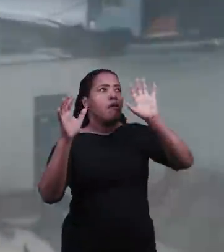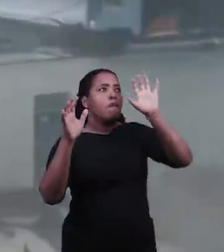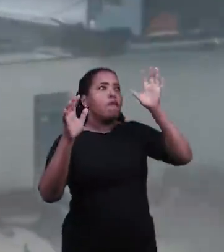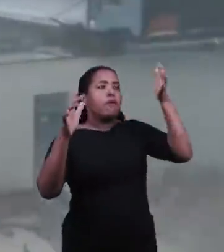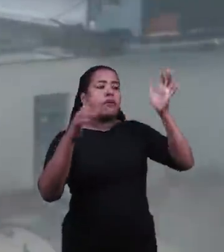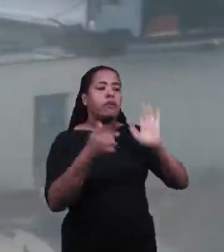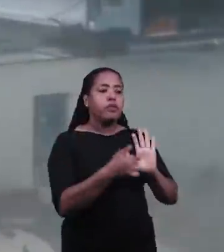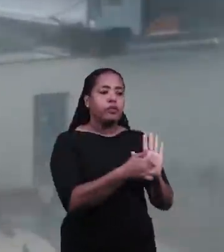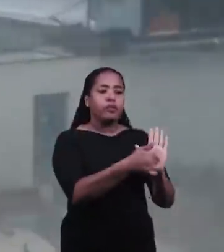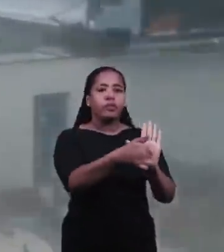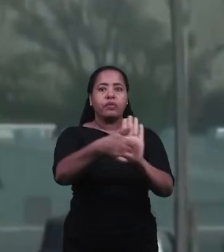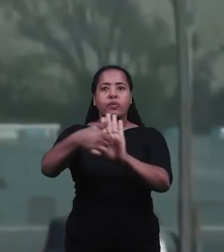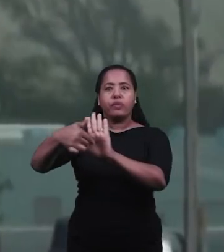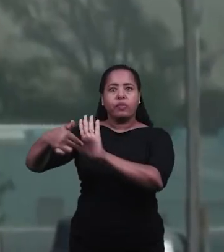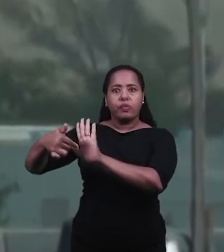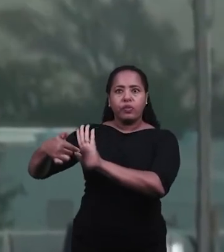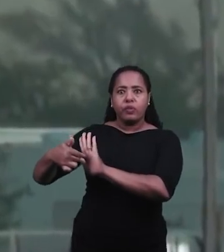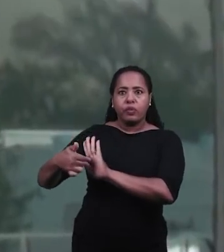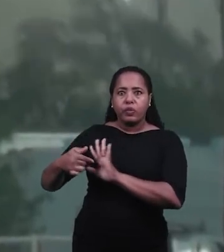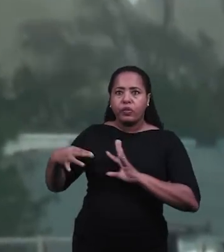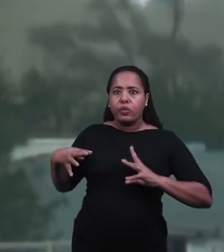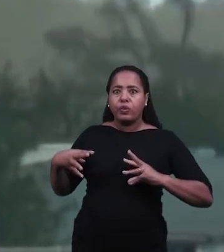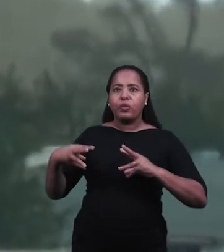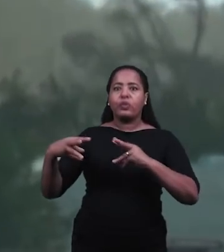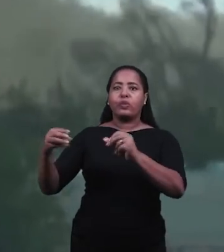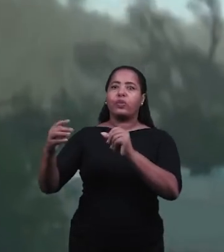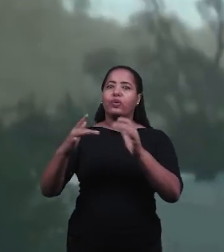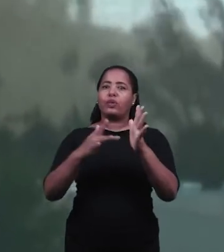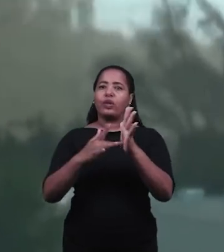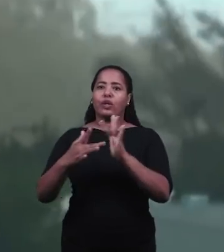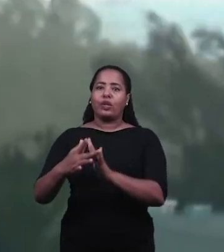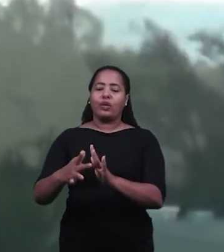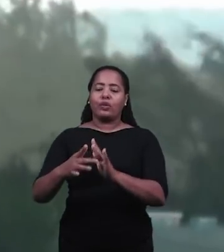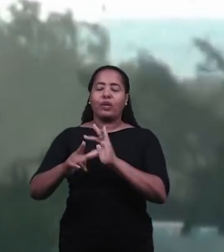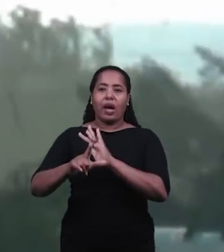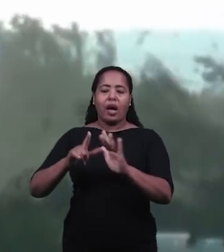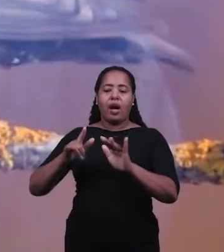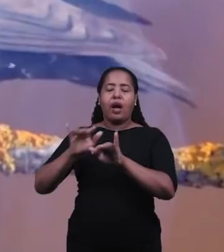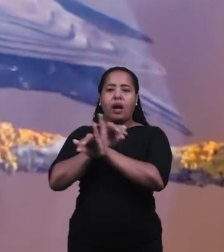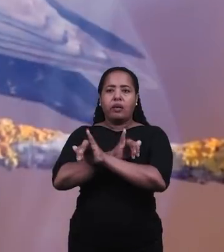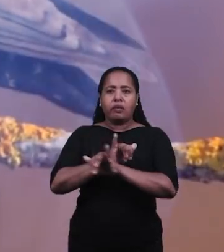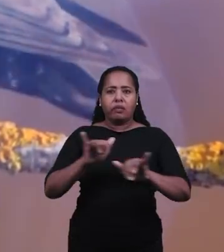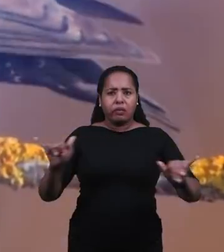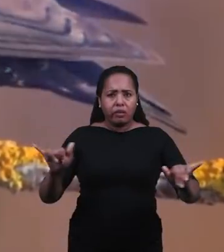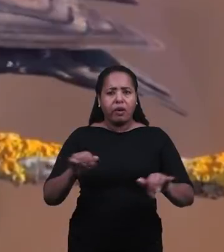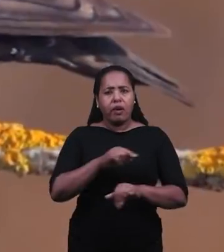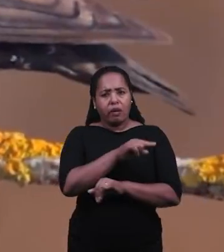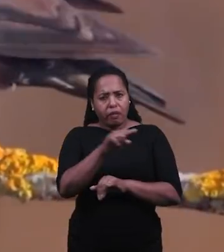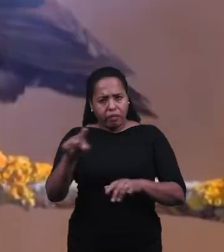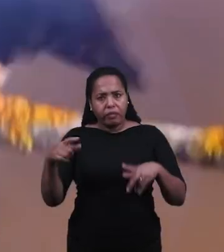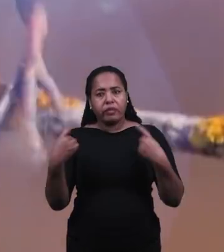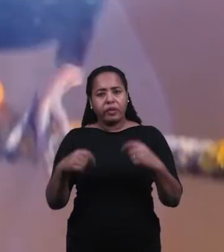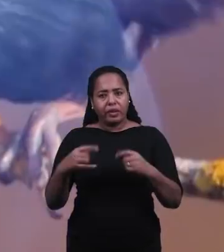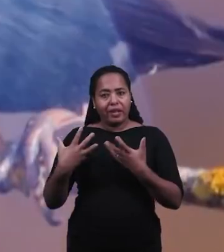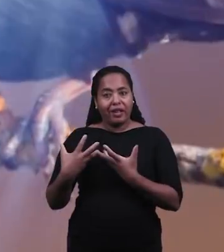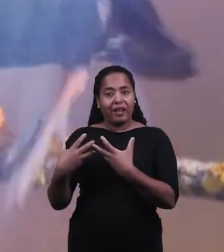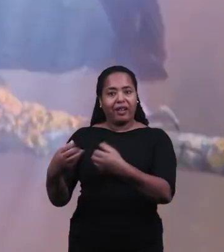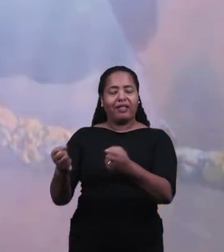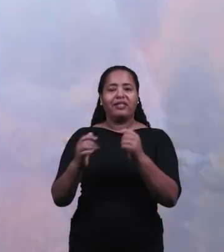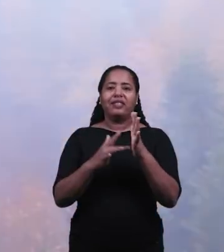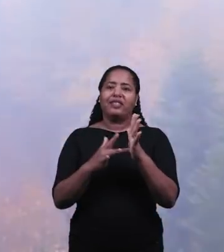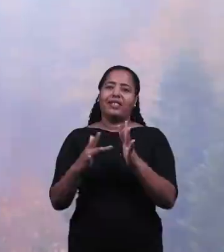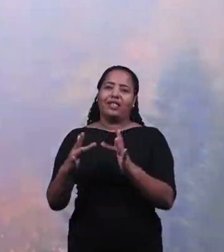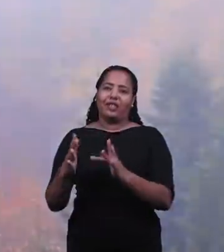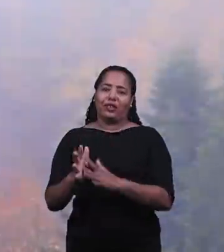nos declarando que vai se passando o que Jesus falou. Venha Cristo que Ele te reveste com o